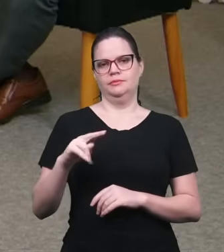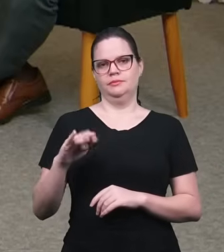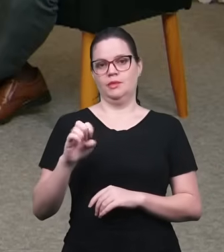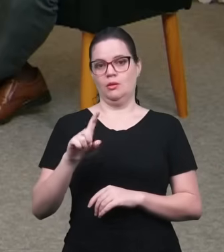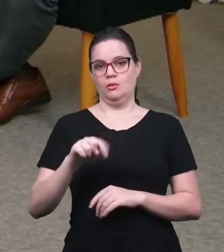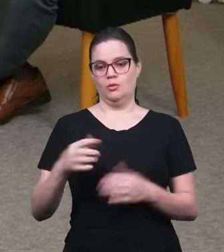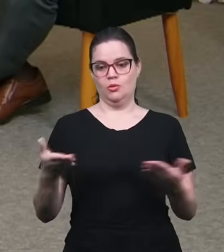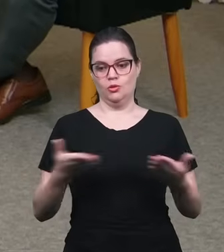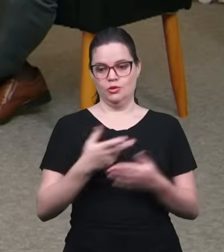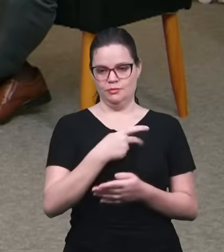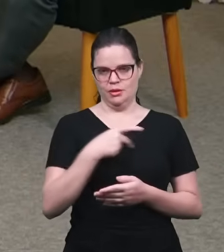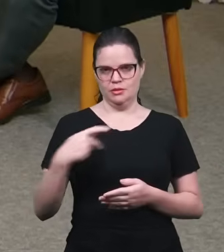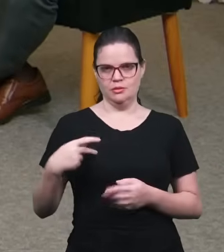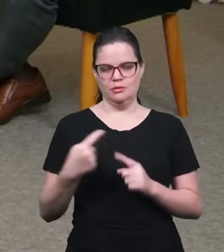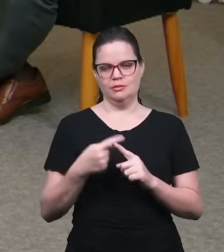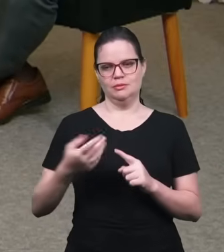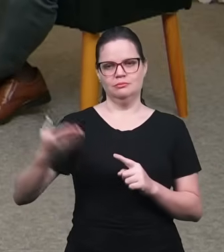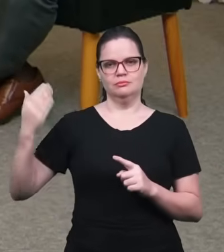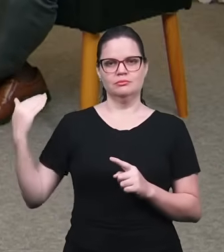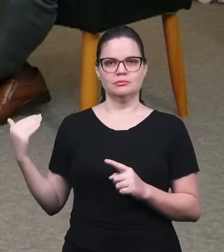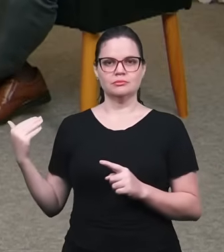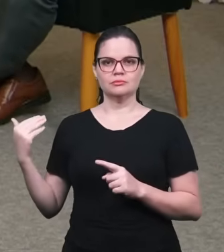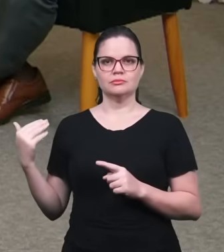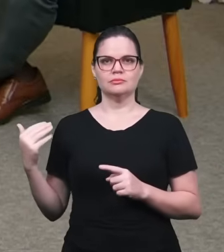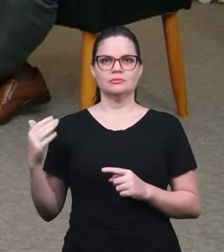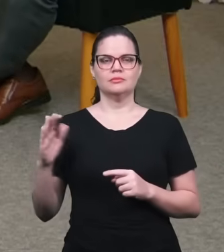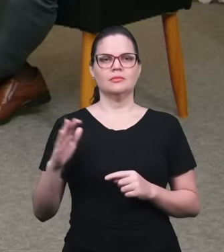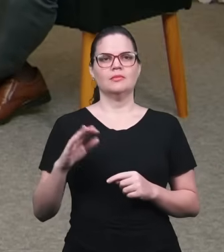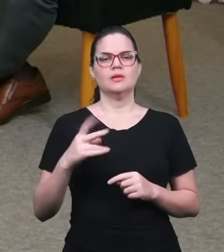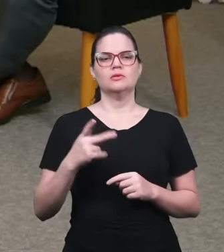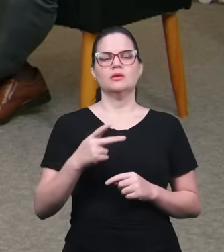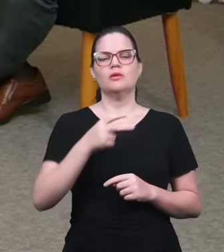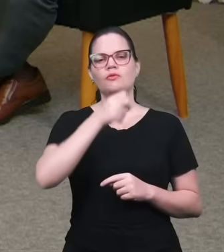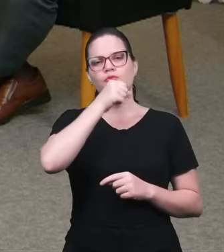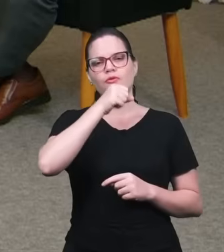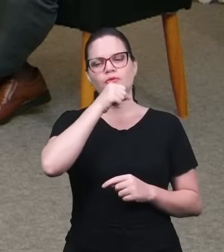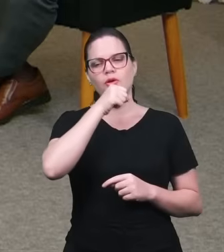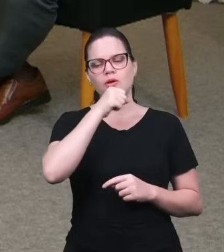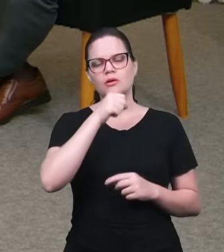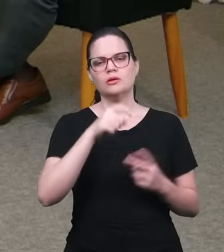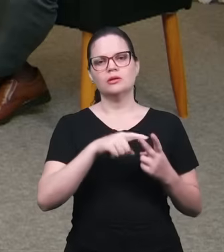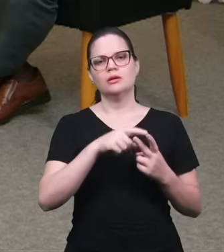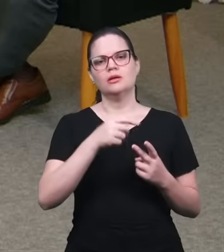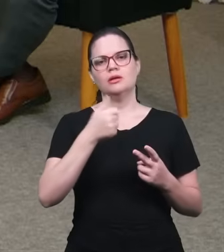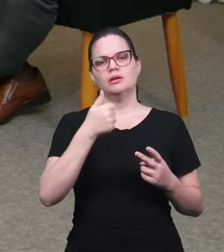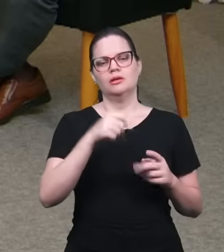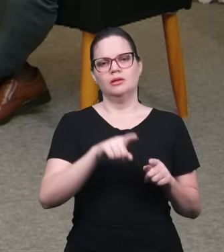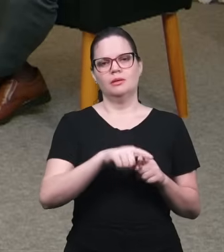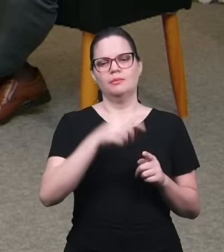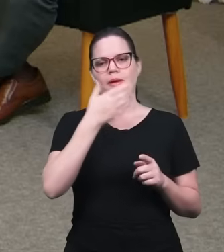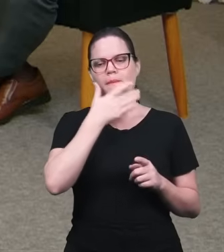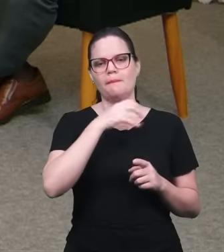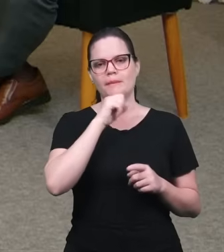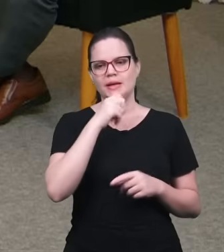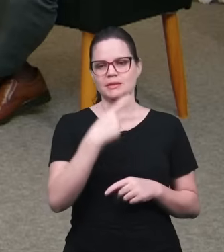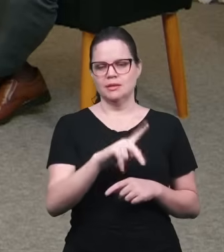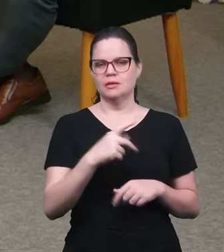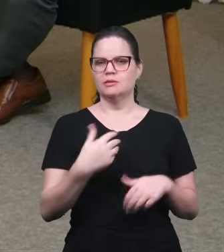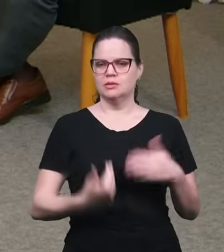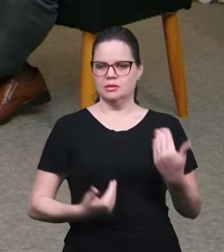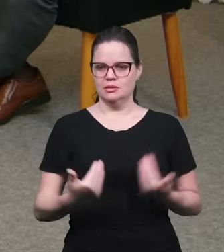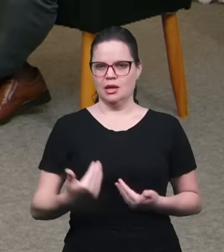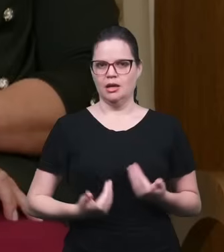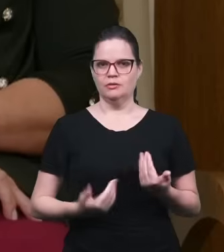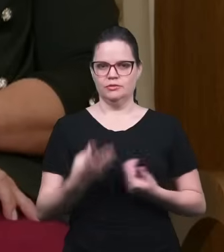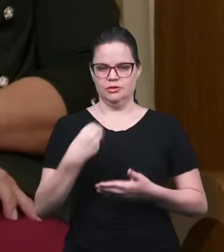hoje, mas você foi, é neto e filho de servas da obra do Senhor. É